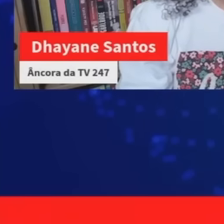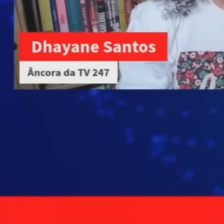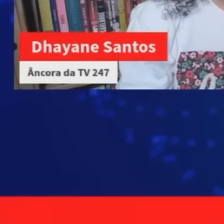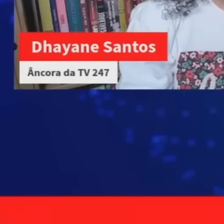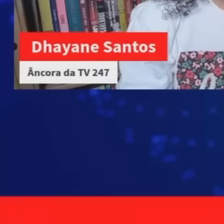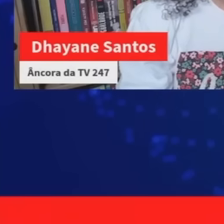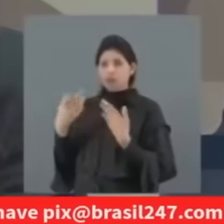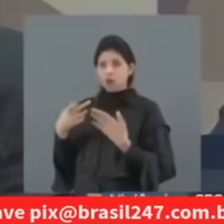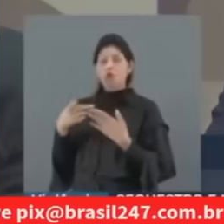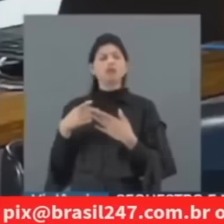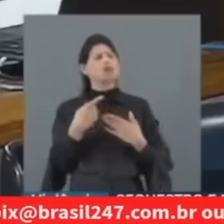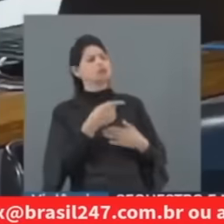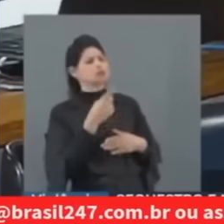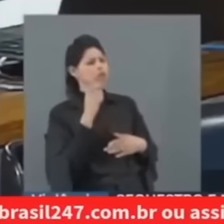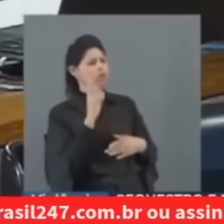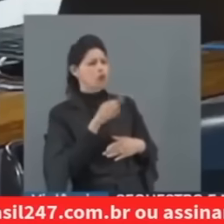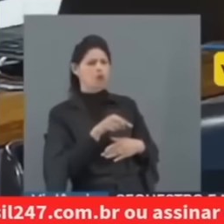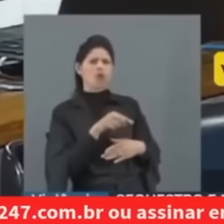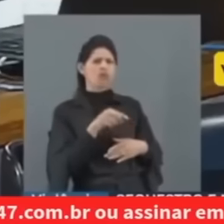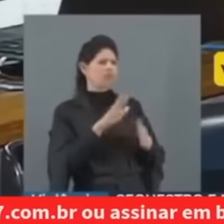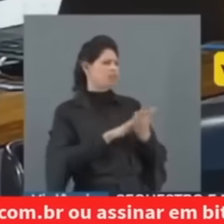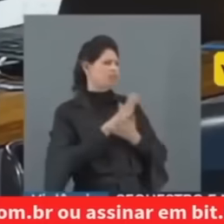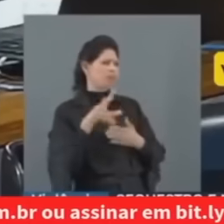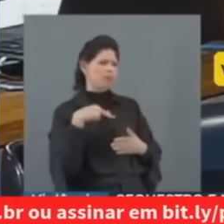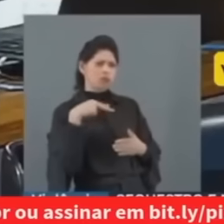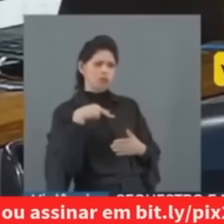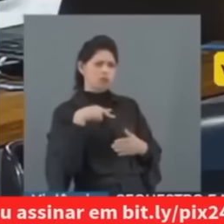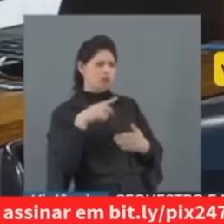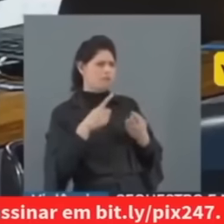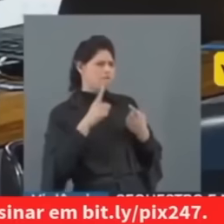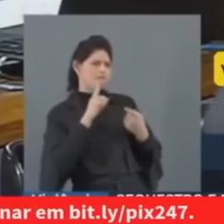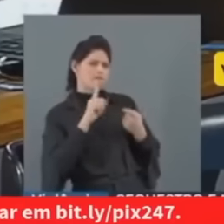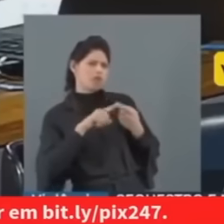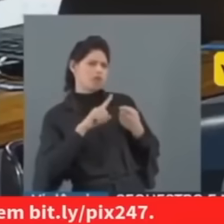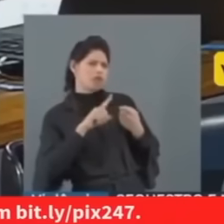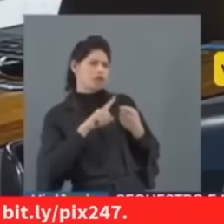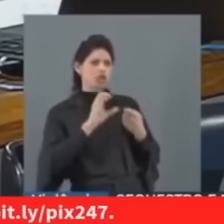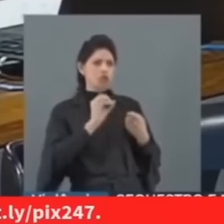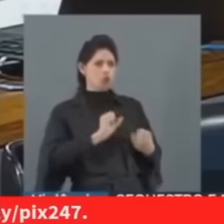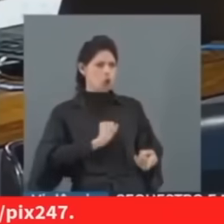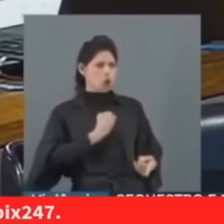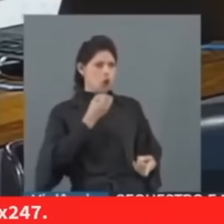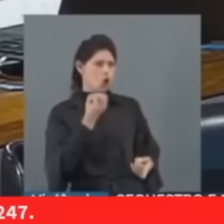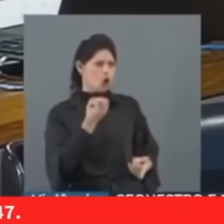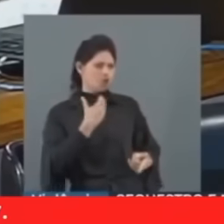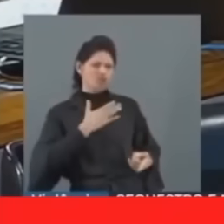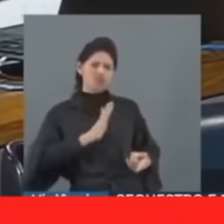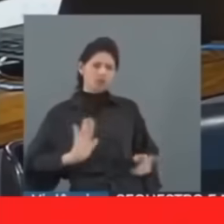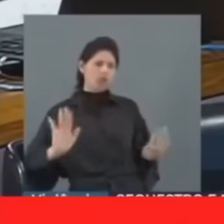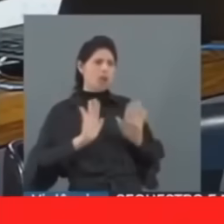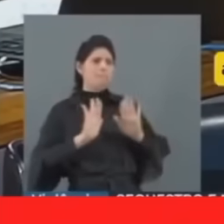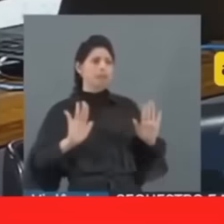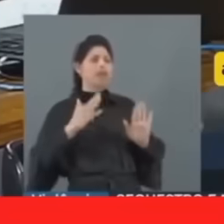para mandar botar tropa na rua nada Pessoal Vingança e Ordem procura afastado meu coração mas na minha